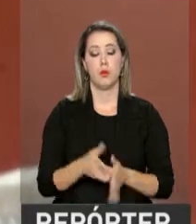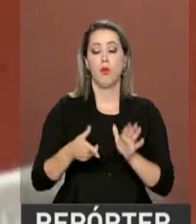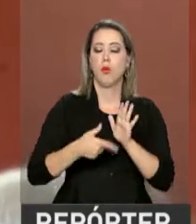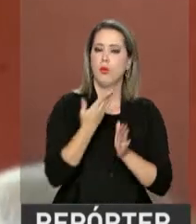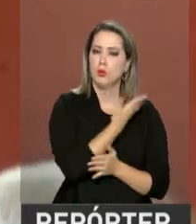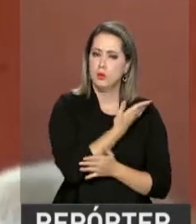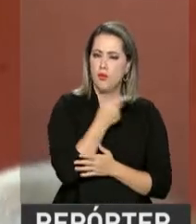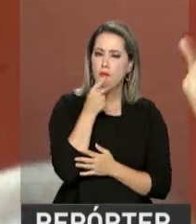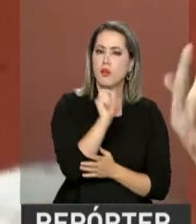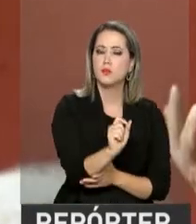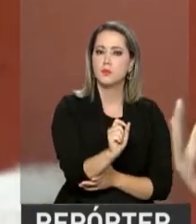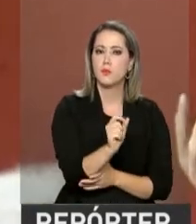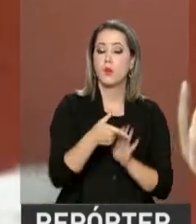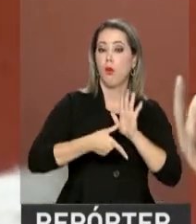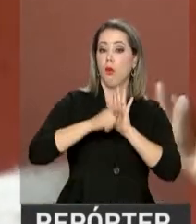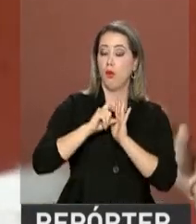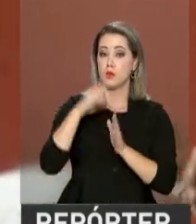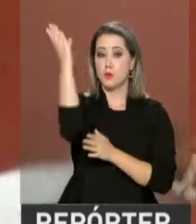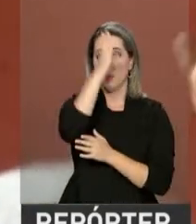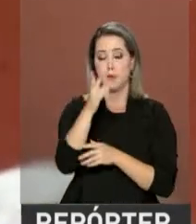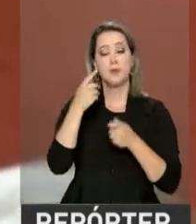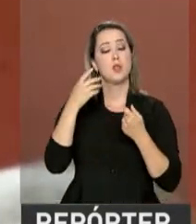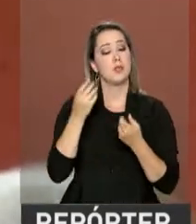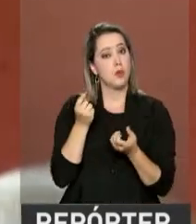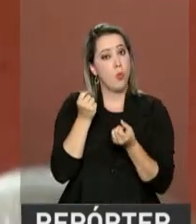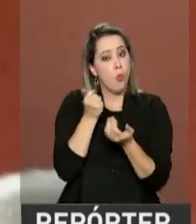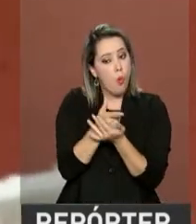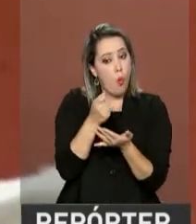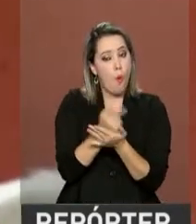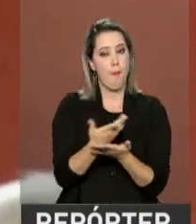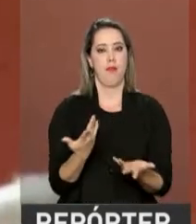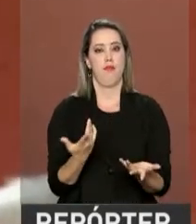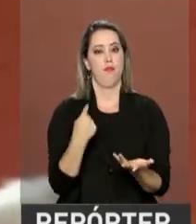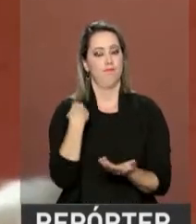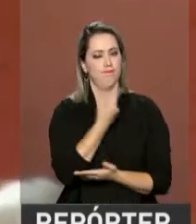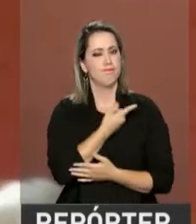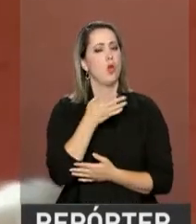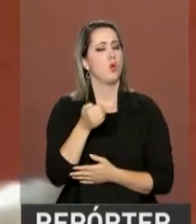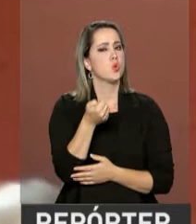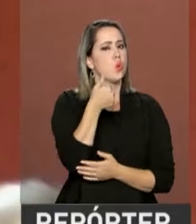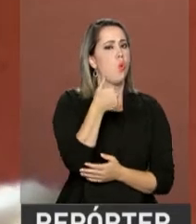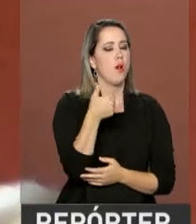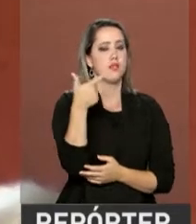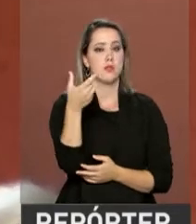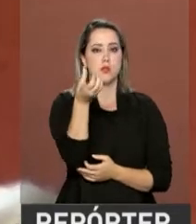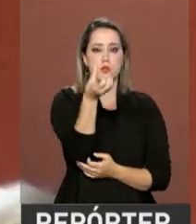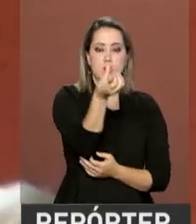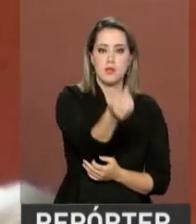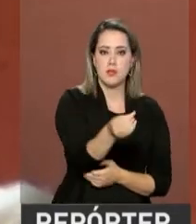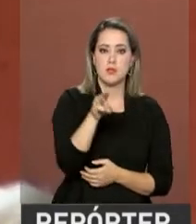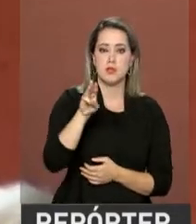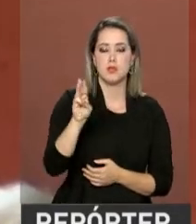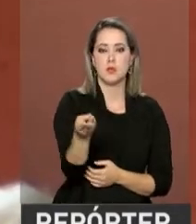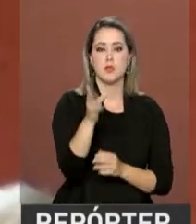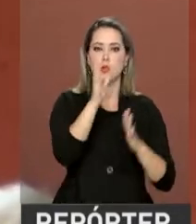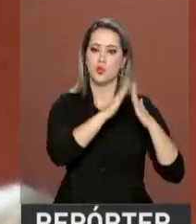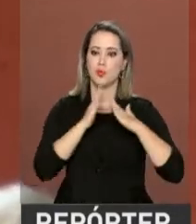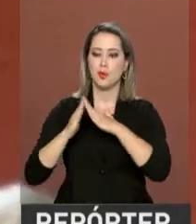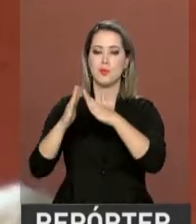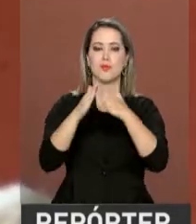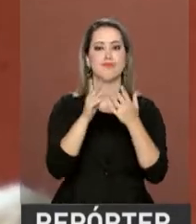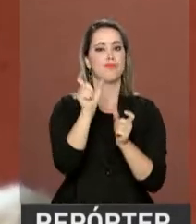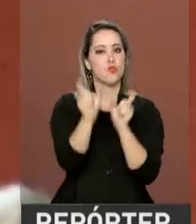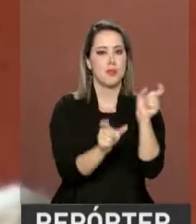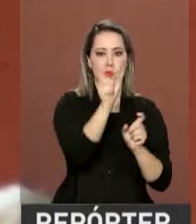é um grande mercado consumidor nós temos hoje quase 200 6 milhões de habitantes uma